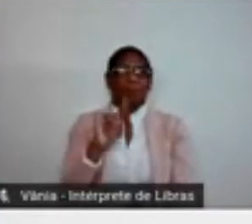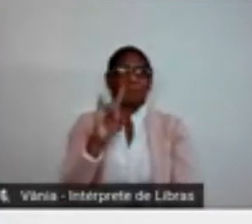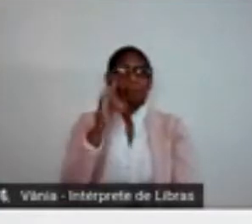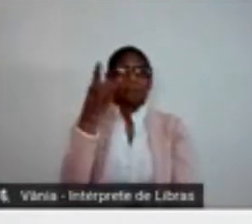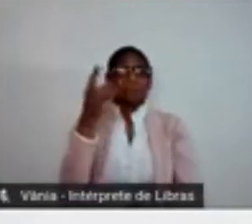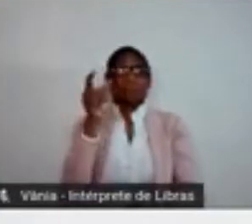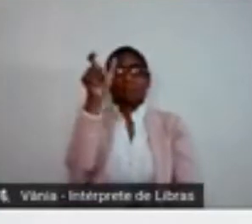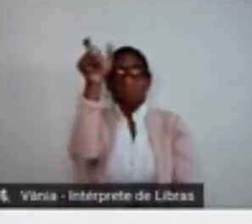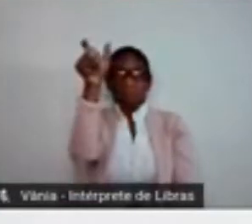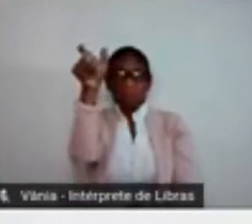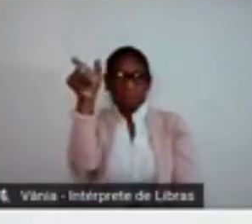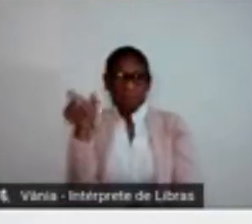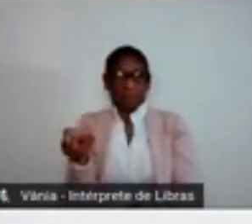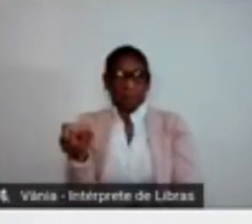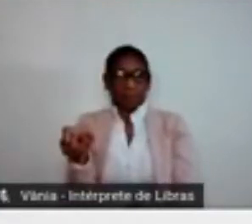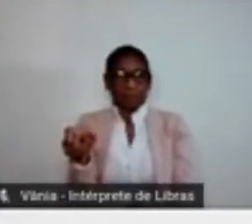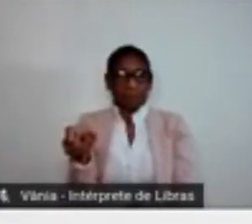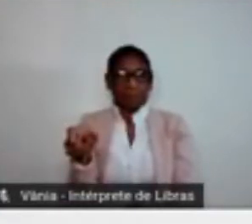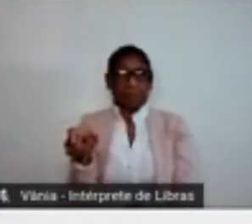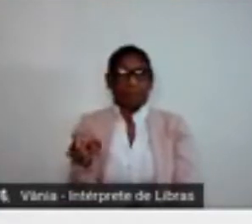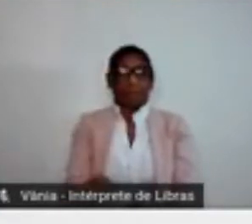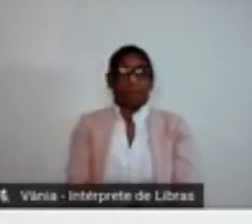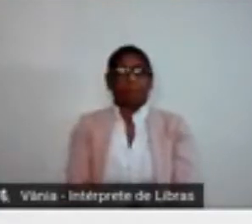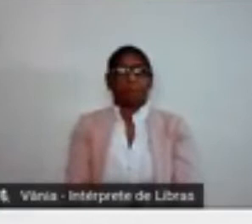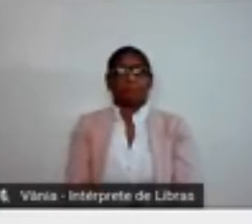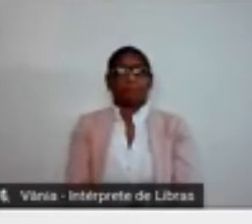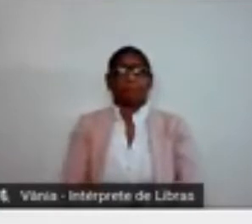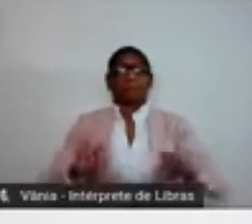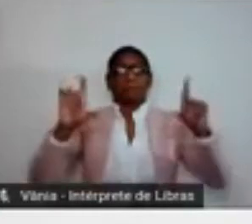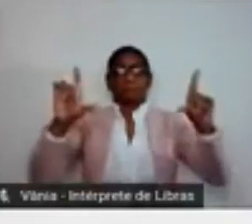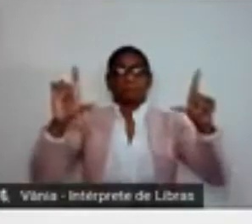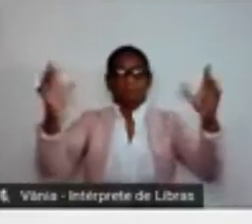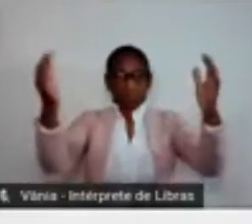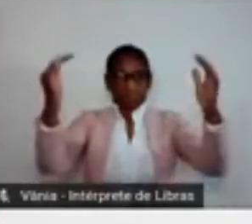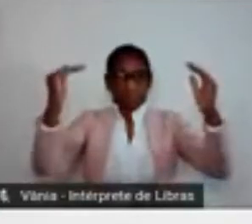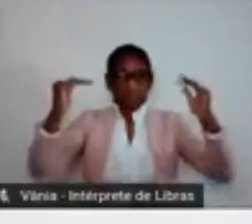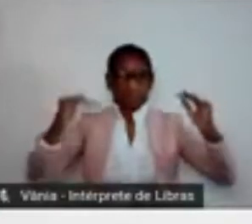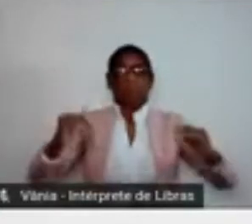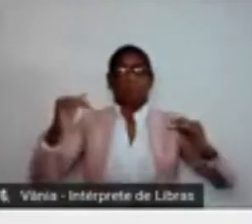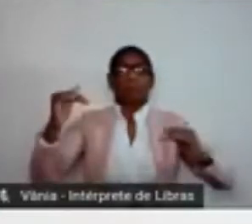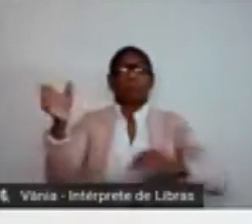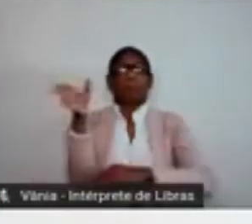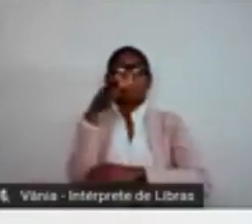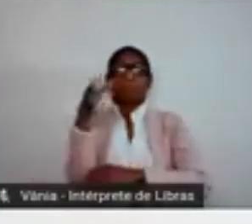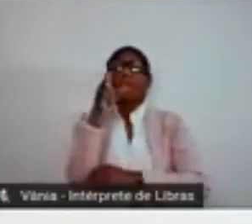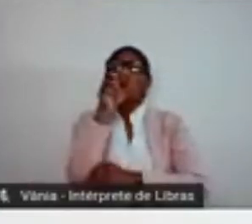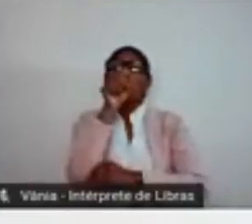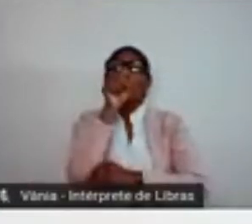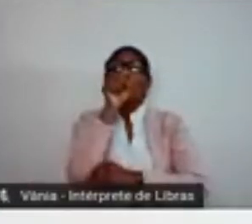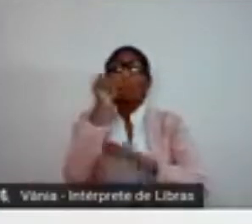barra do gráfico na tela, logo embaixo ali da bandeira laranja, né, onde está escrito bandeira